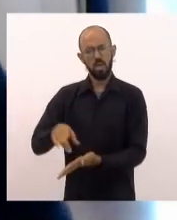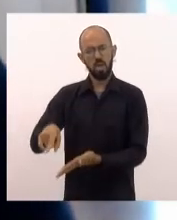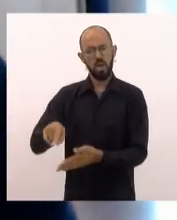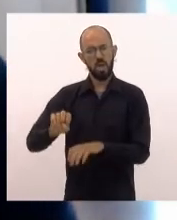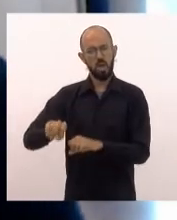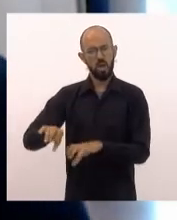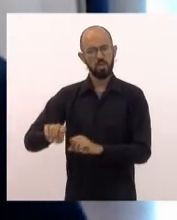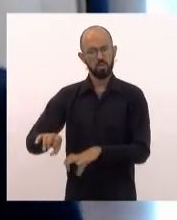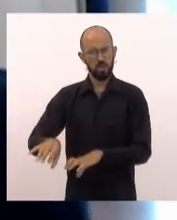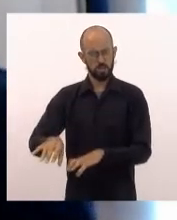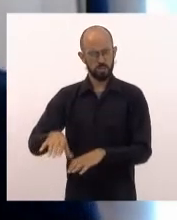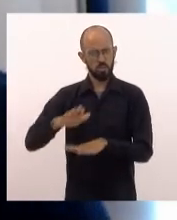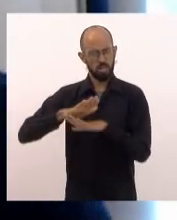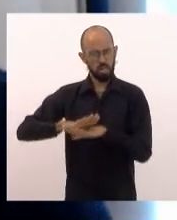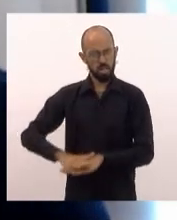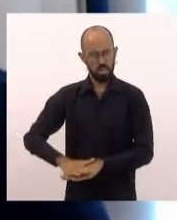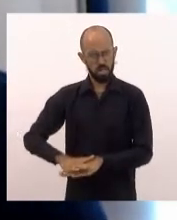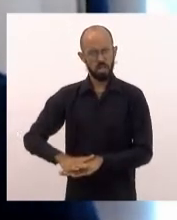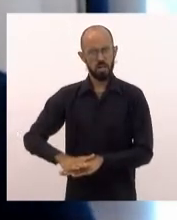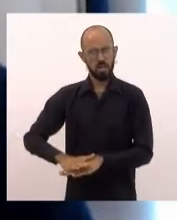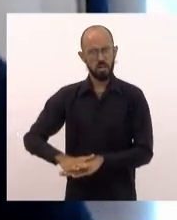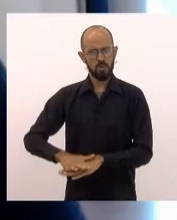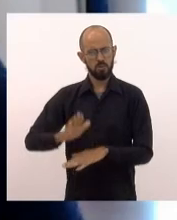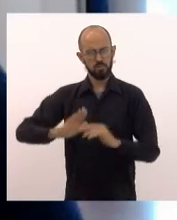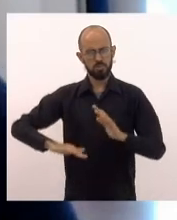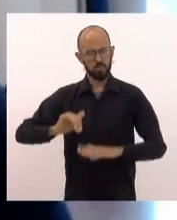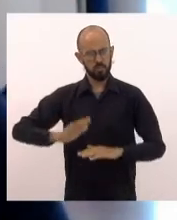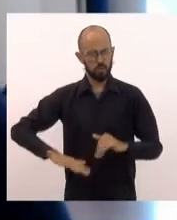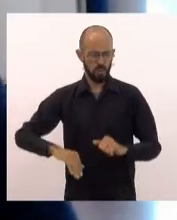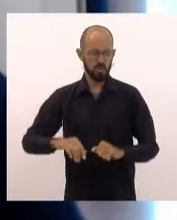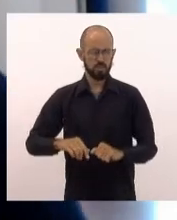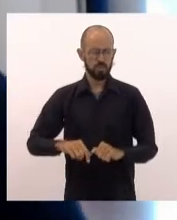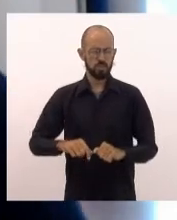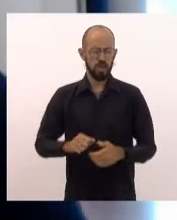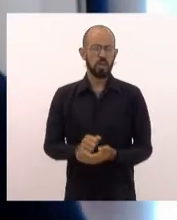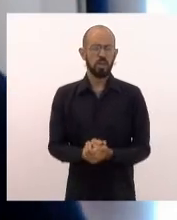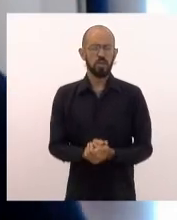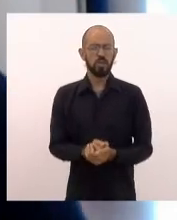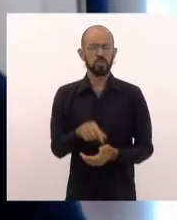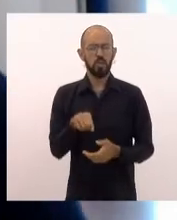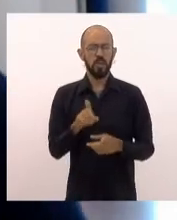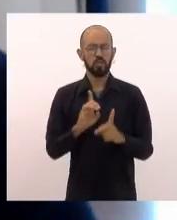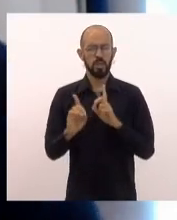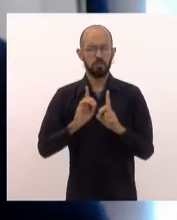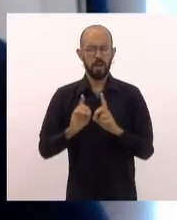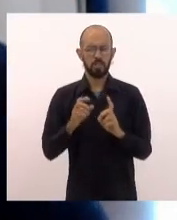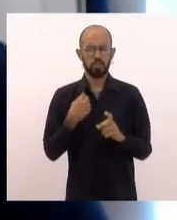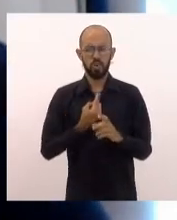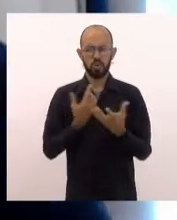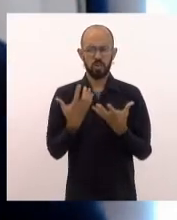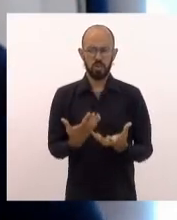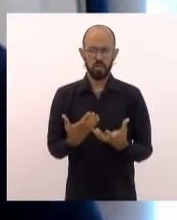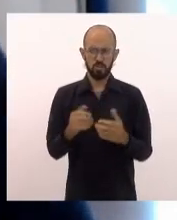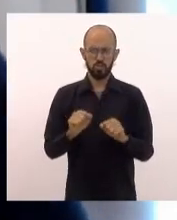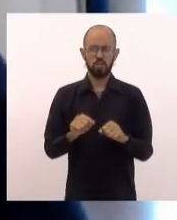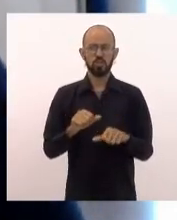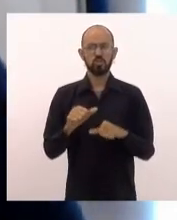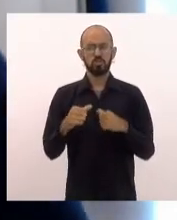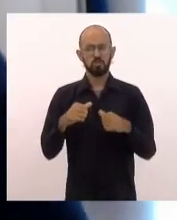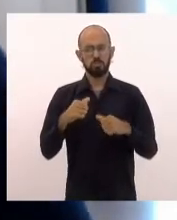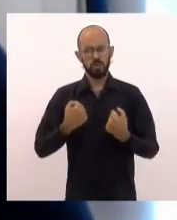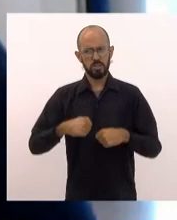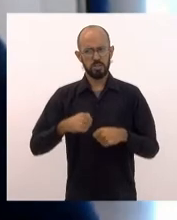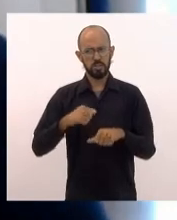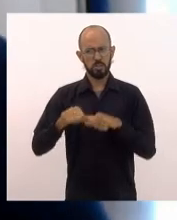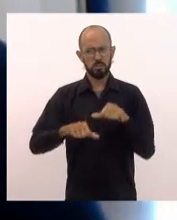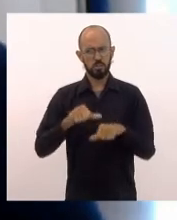educação, massacrando os educadores. Então, esse é um debate que a gente quer fazer. A gente entende que tem que mudar a chave